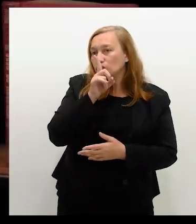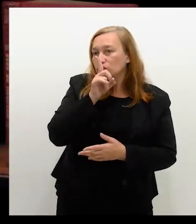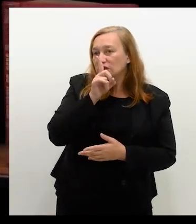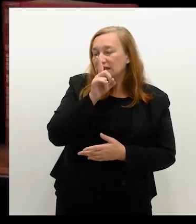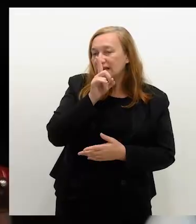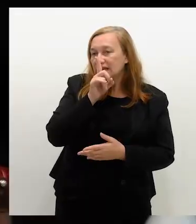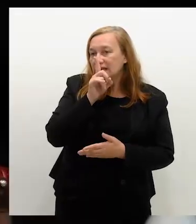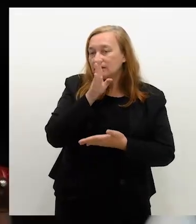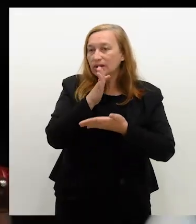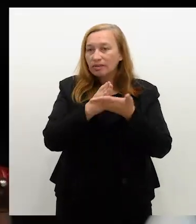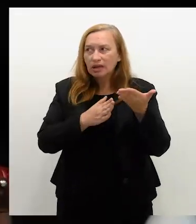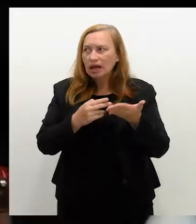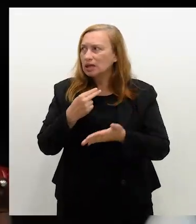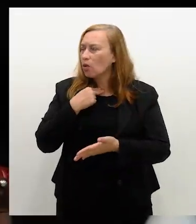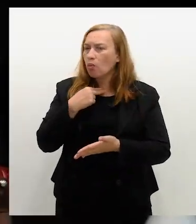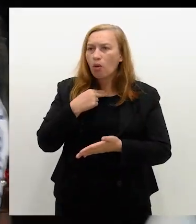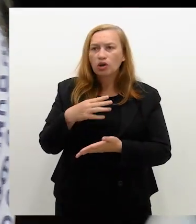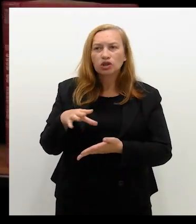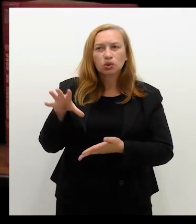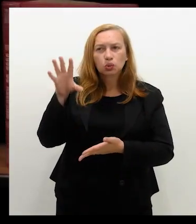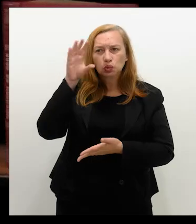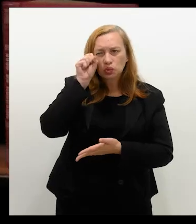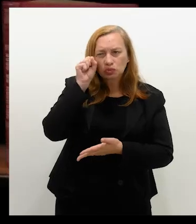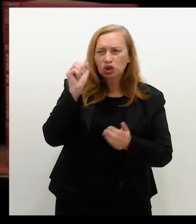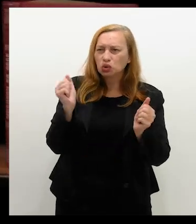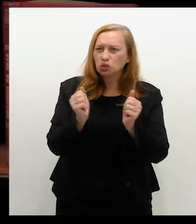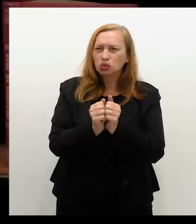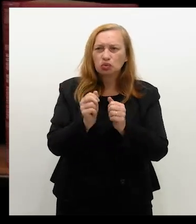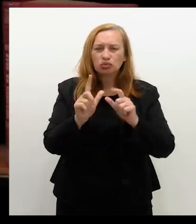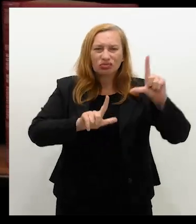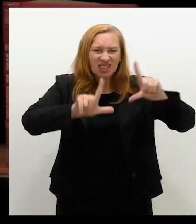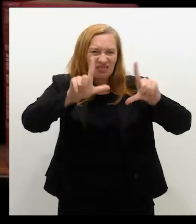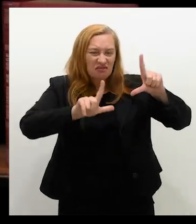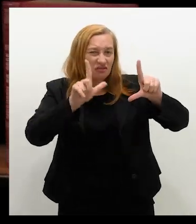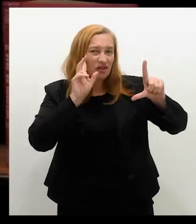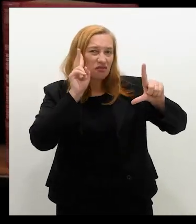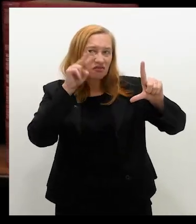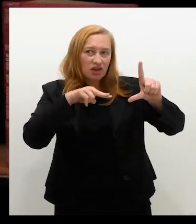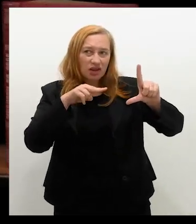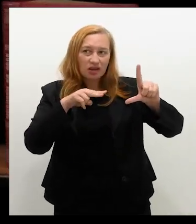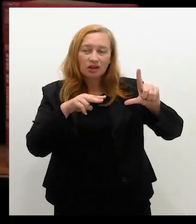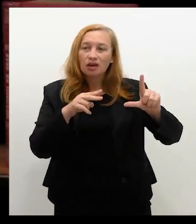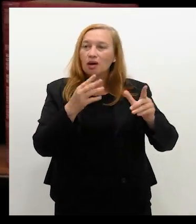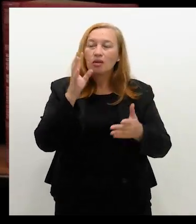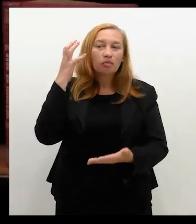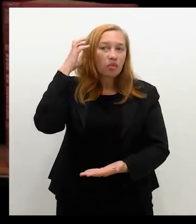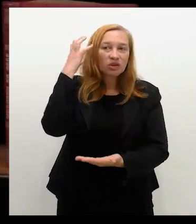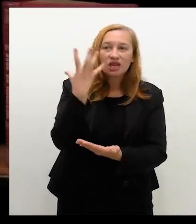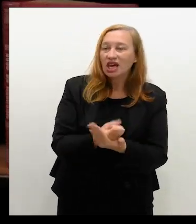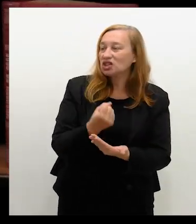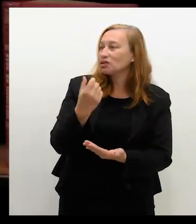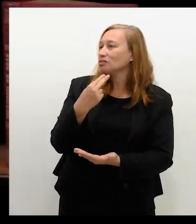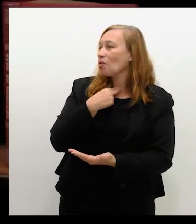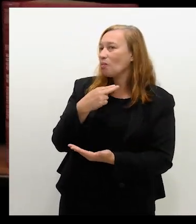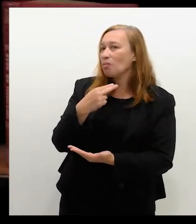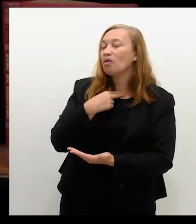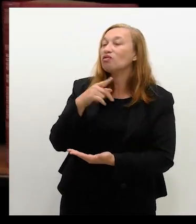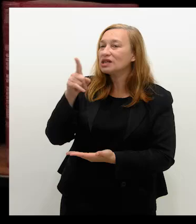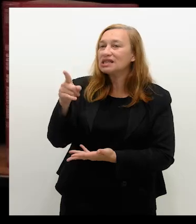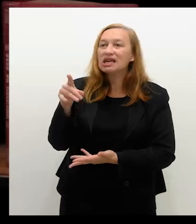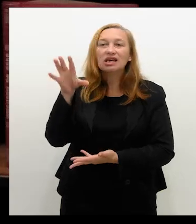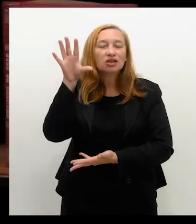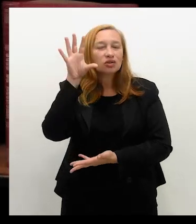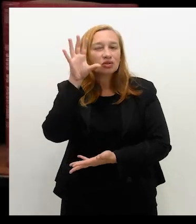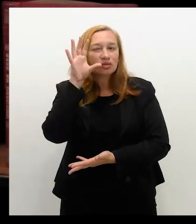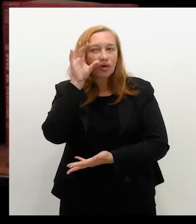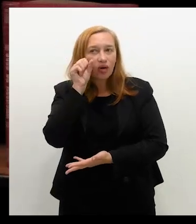nada de dormir com televisão. Nada de dormir com televisão. Nada de dormir com televisão. Nada de dormir ouvindo podcast. Porque você dorme, mas seu